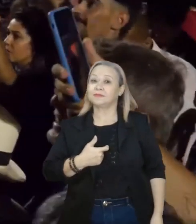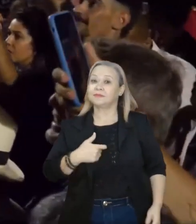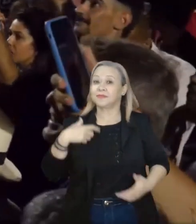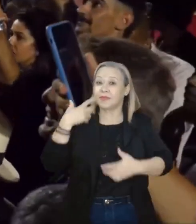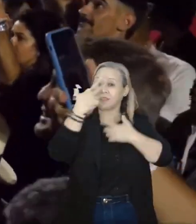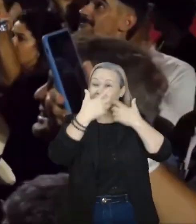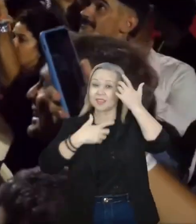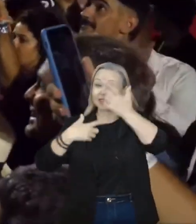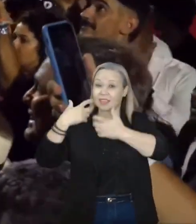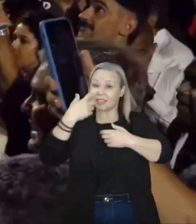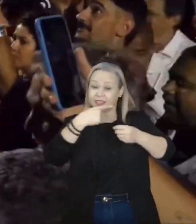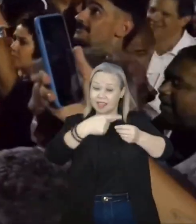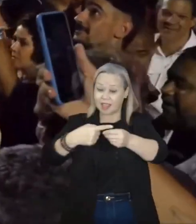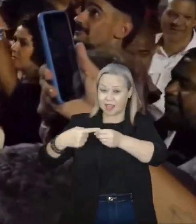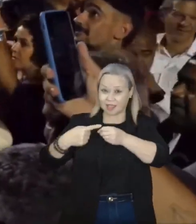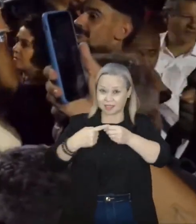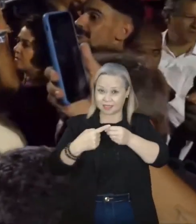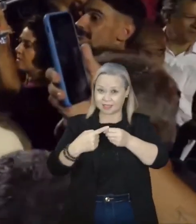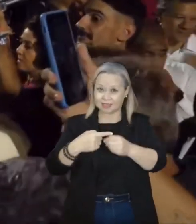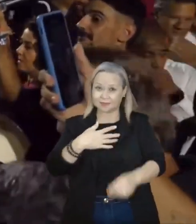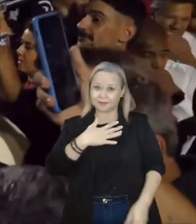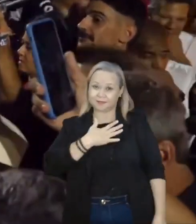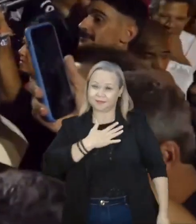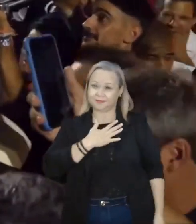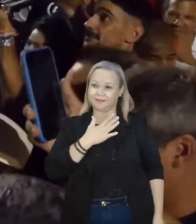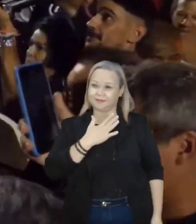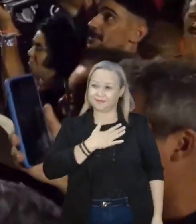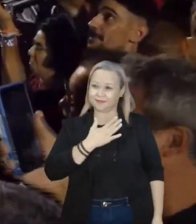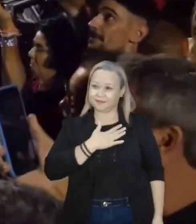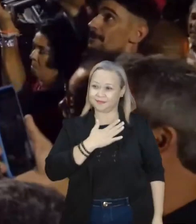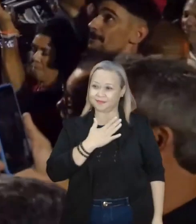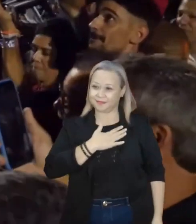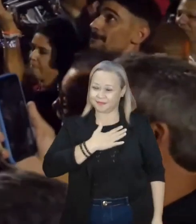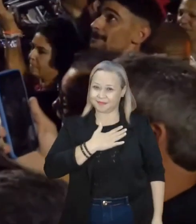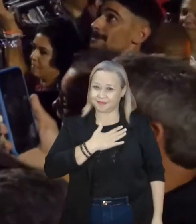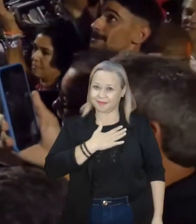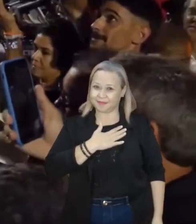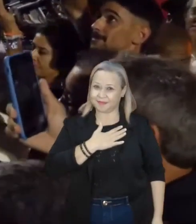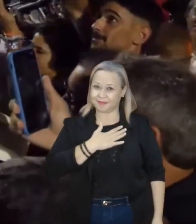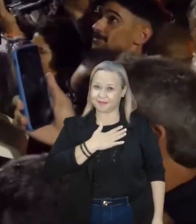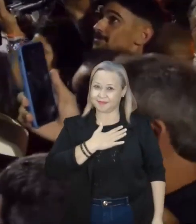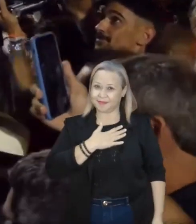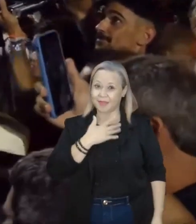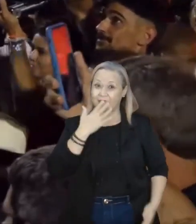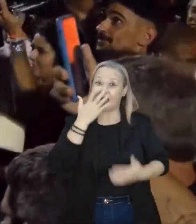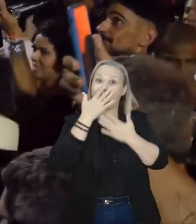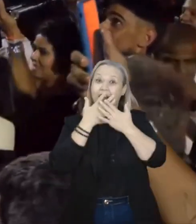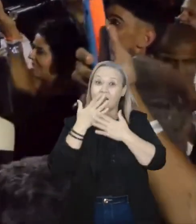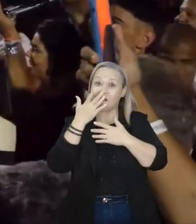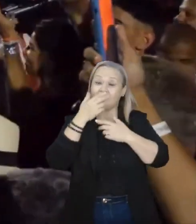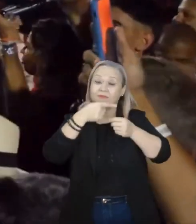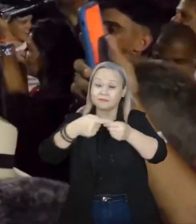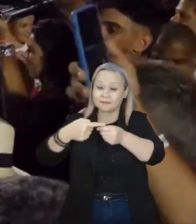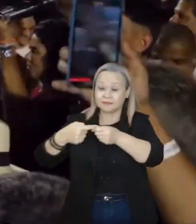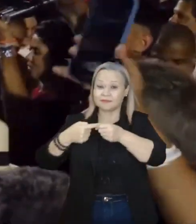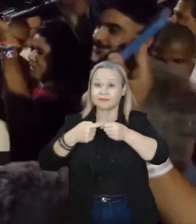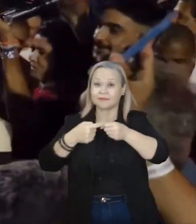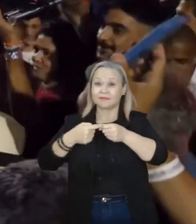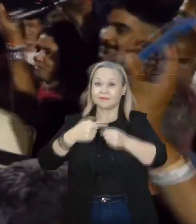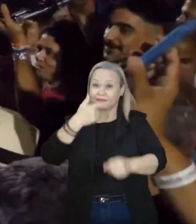o canto dessa cidade, Janja, é meu. A cor dessa